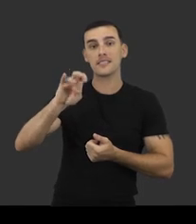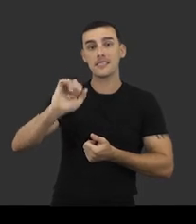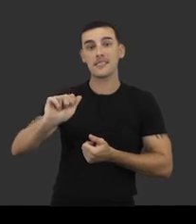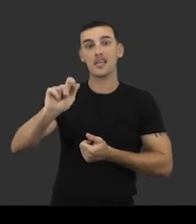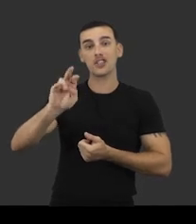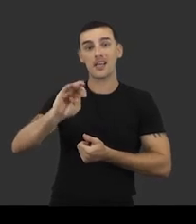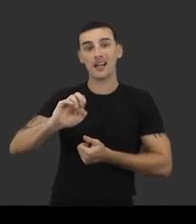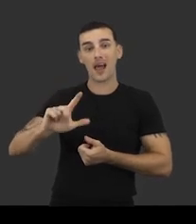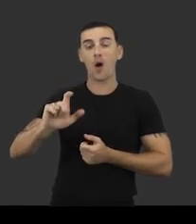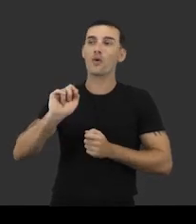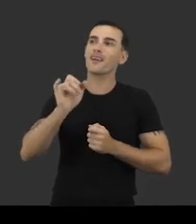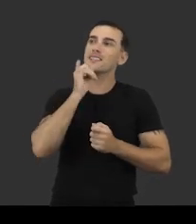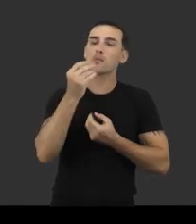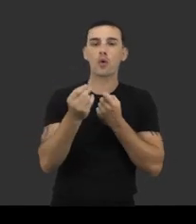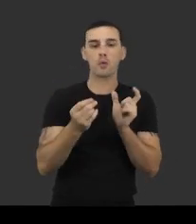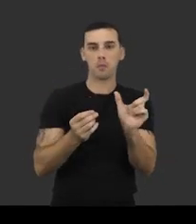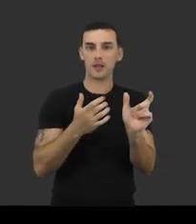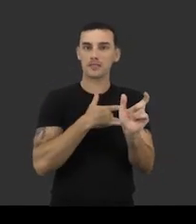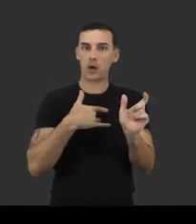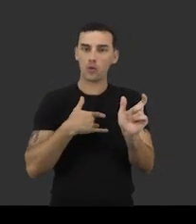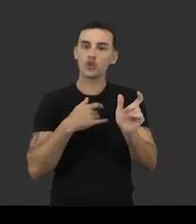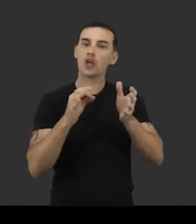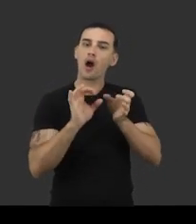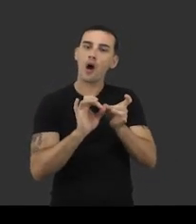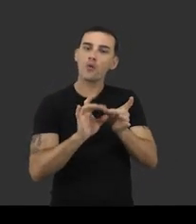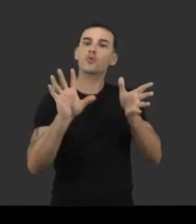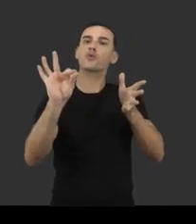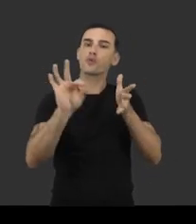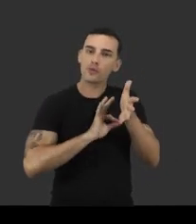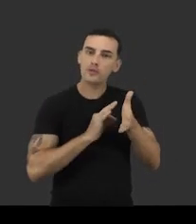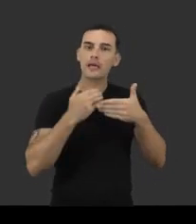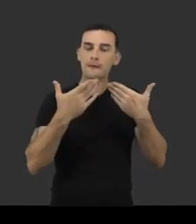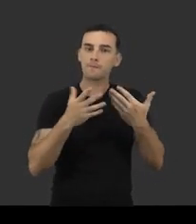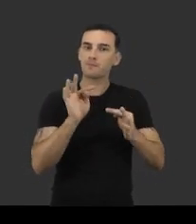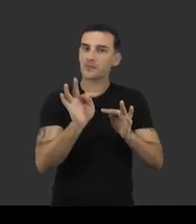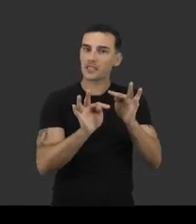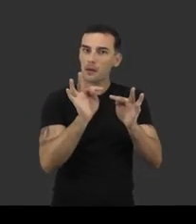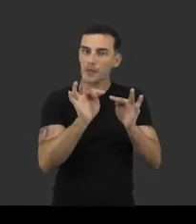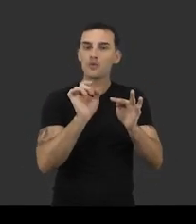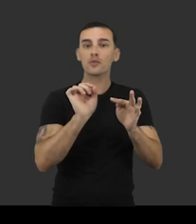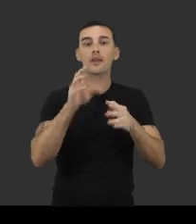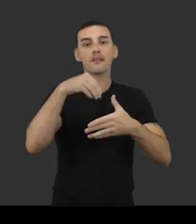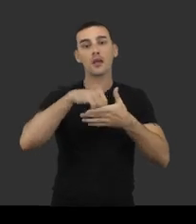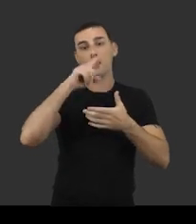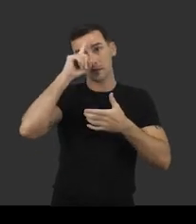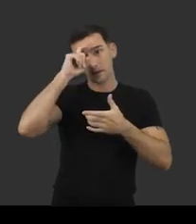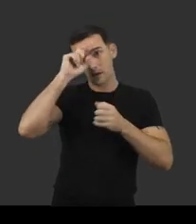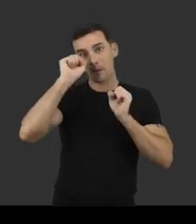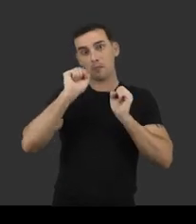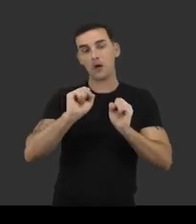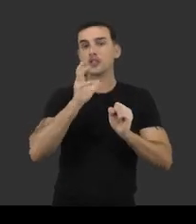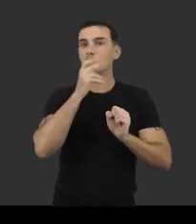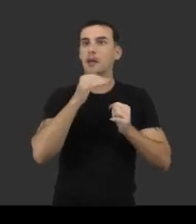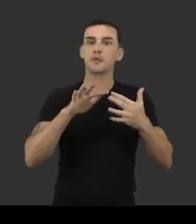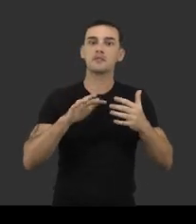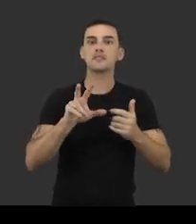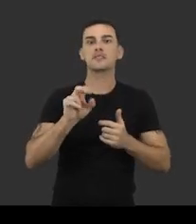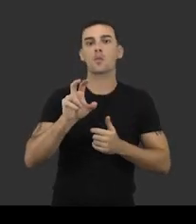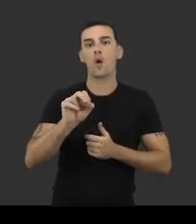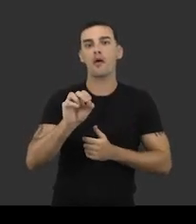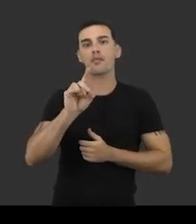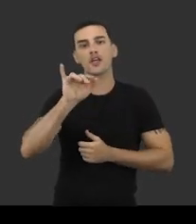tempo até o plano de saúde permitir esse tratamento odontológico em ambiente hospitalar. Isso pode levar 50